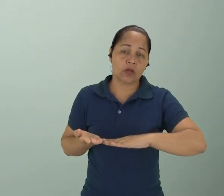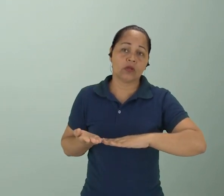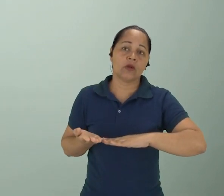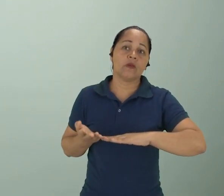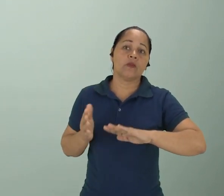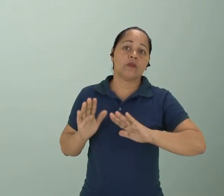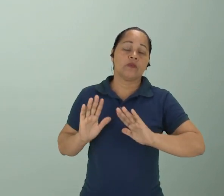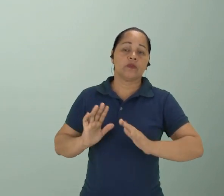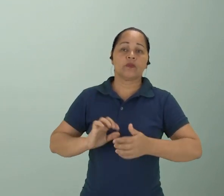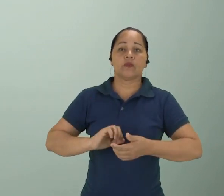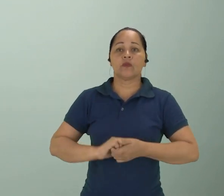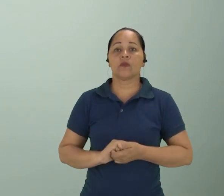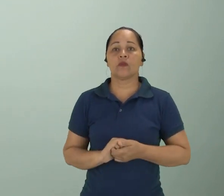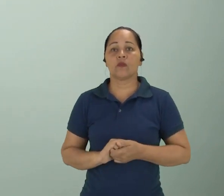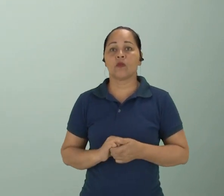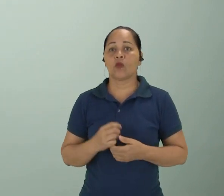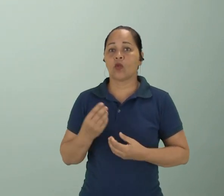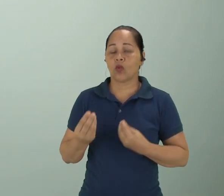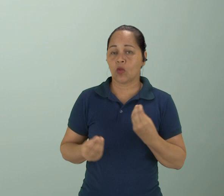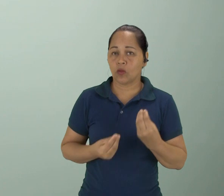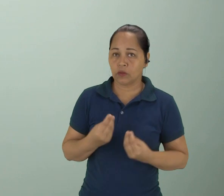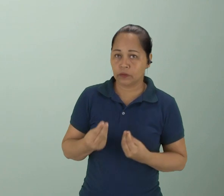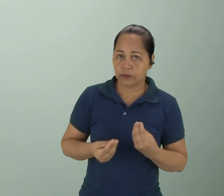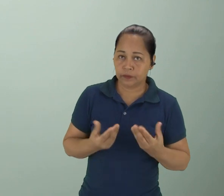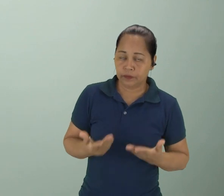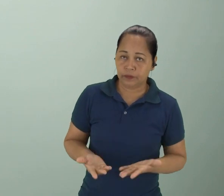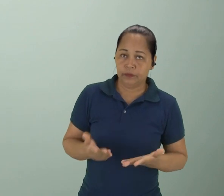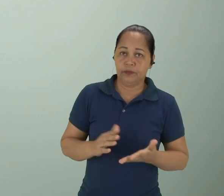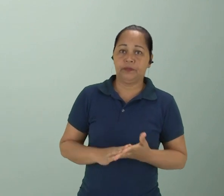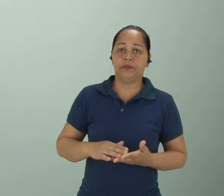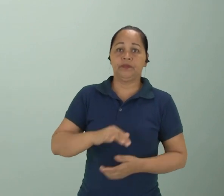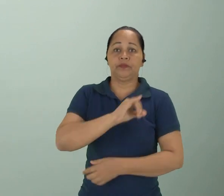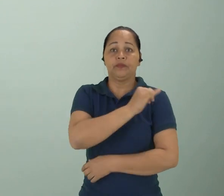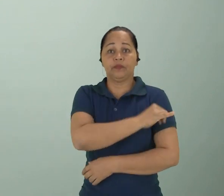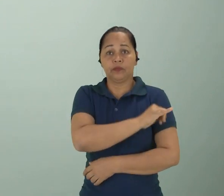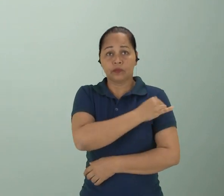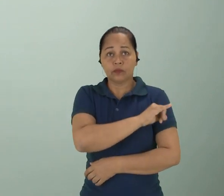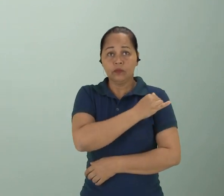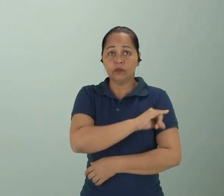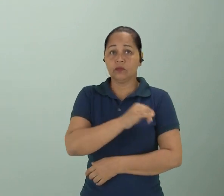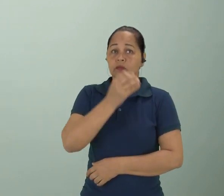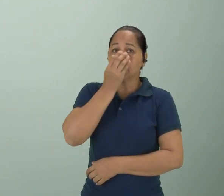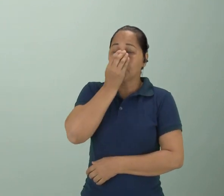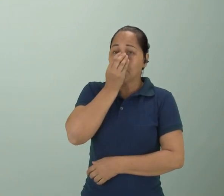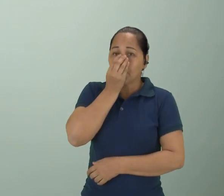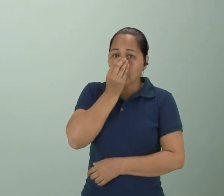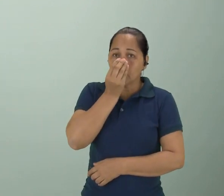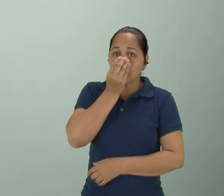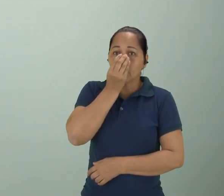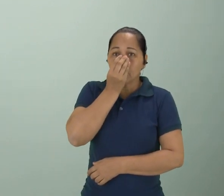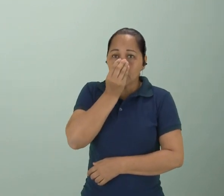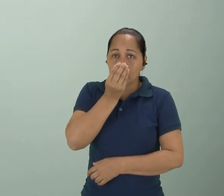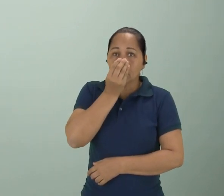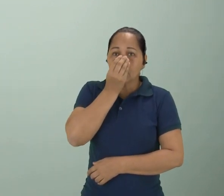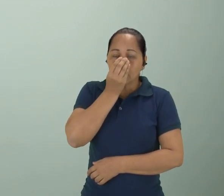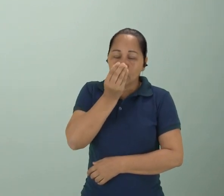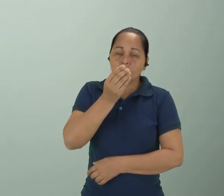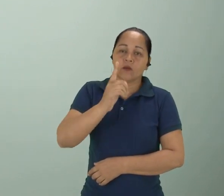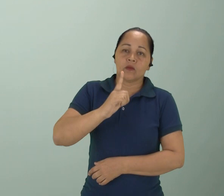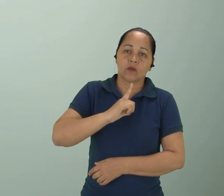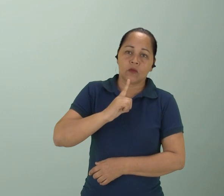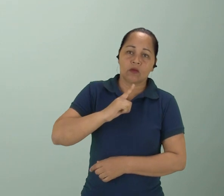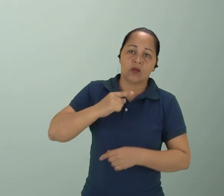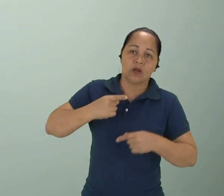vejam na imagem o caso nos respiradores no rio de janeiro a gente sabe né que ainda está em processo de investigação houve